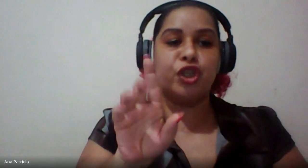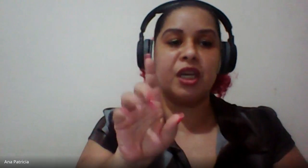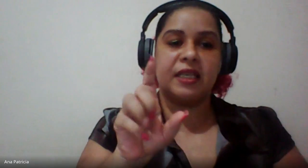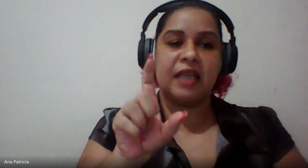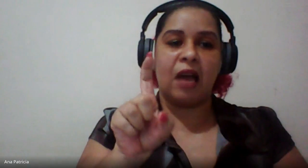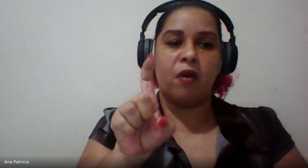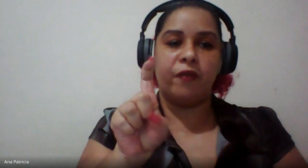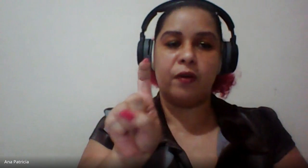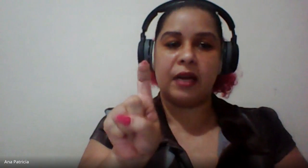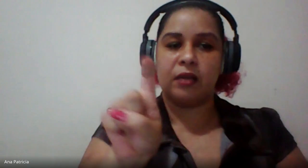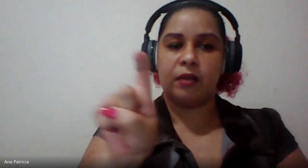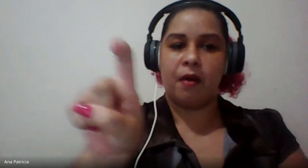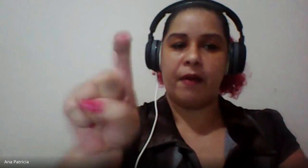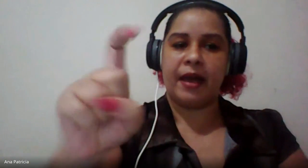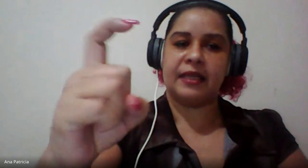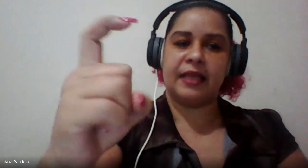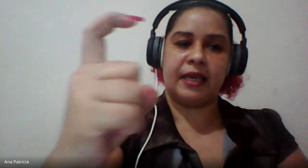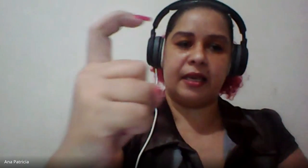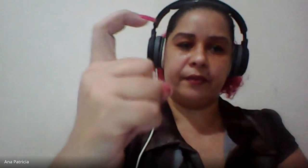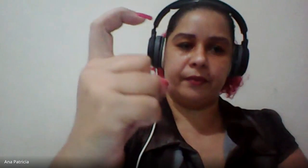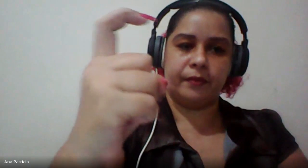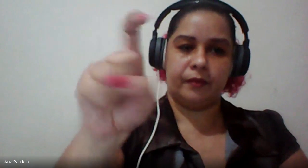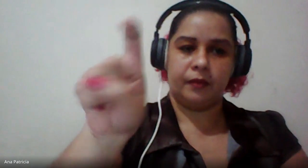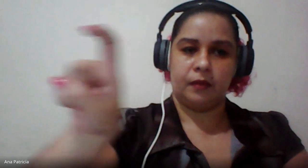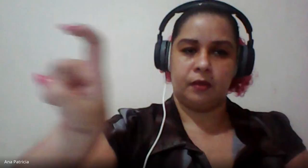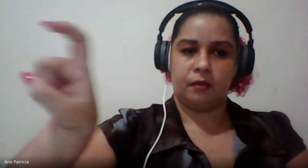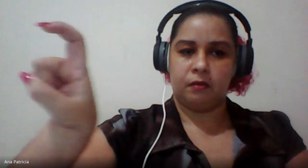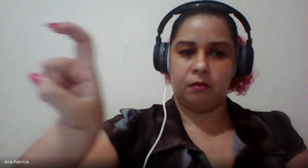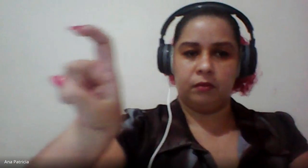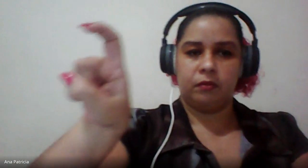O X, a configuração de mão é essa daqui.